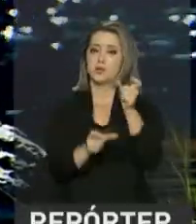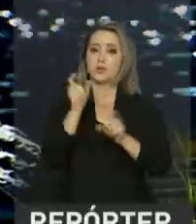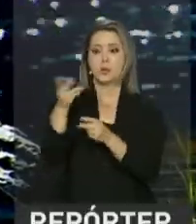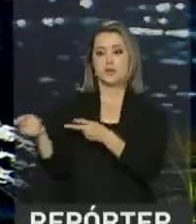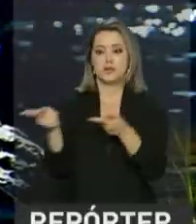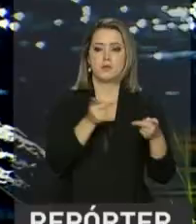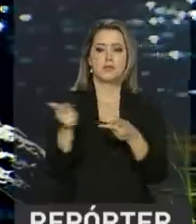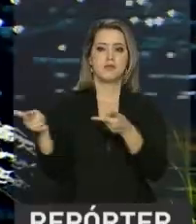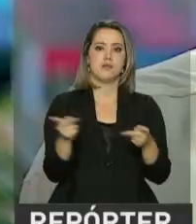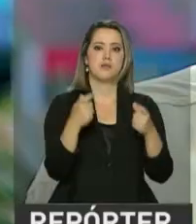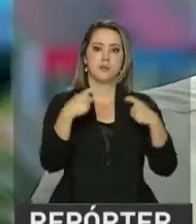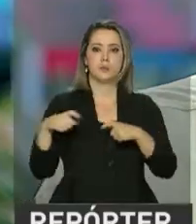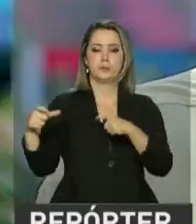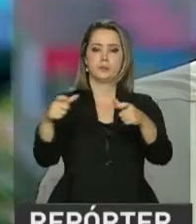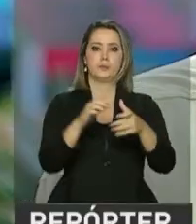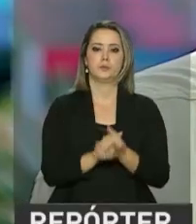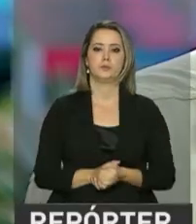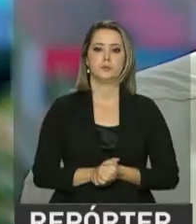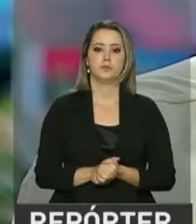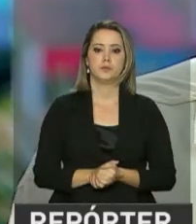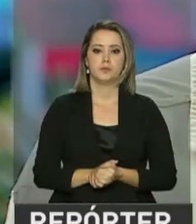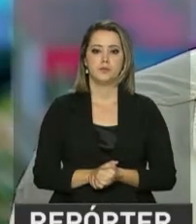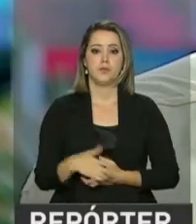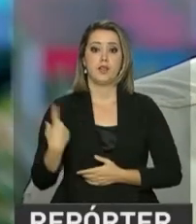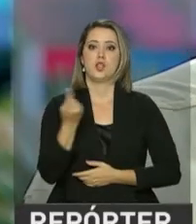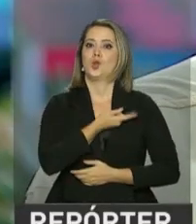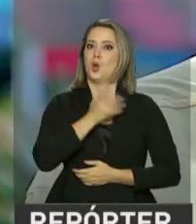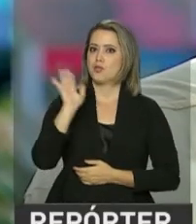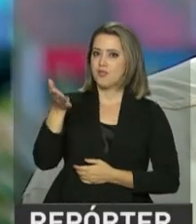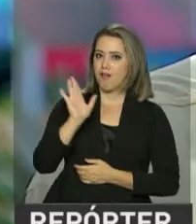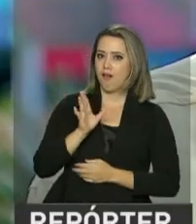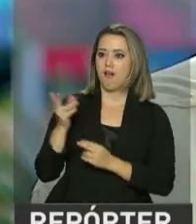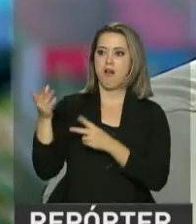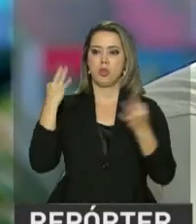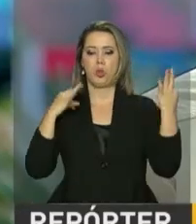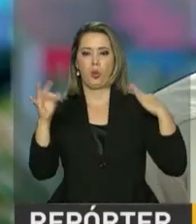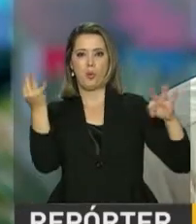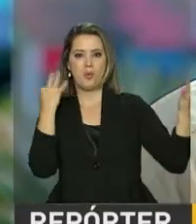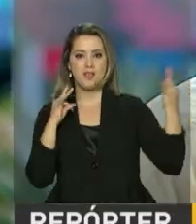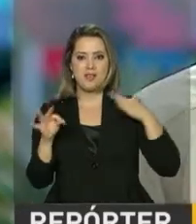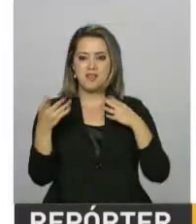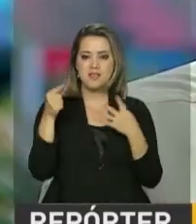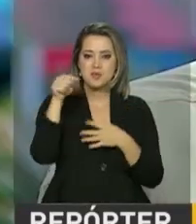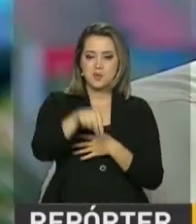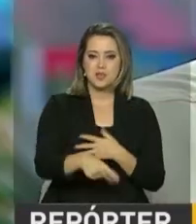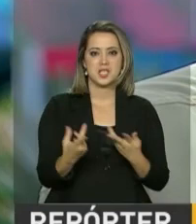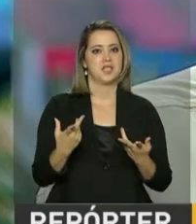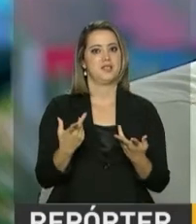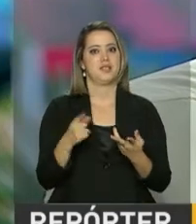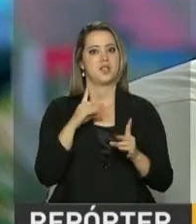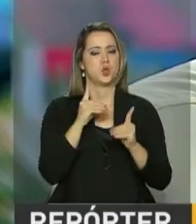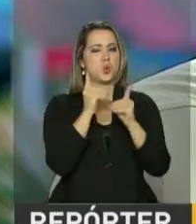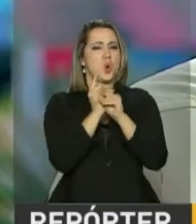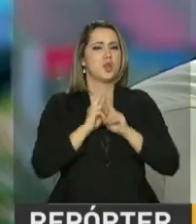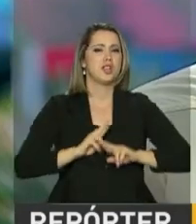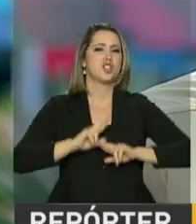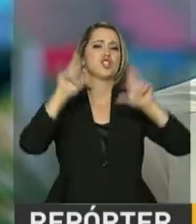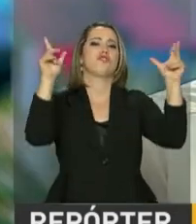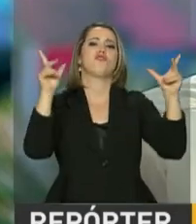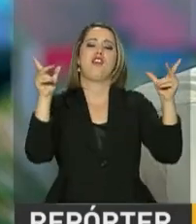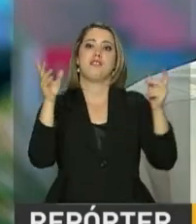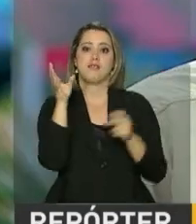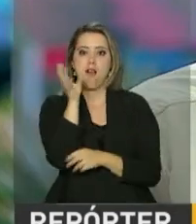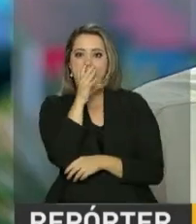visitar o parque a gente tem bastante actividade e turismo de aventura aqui né encontra diversos atrativos